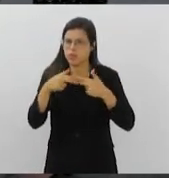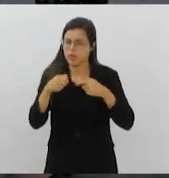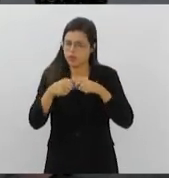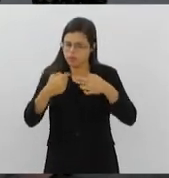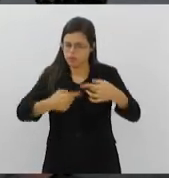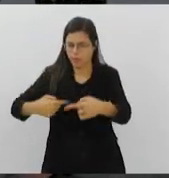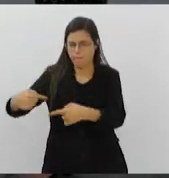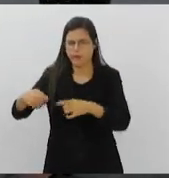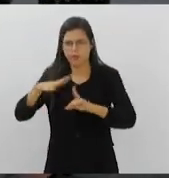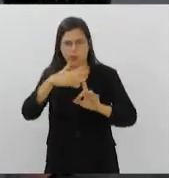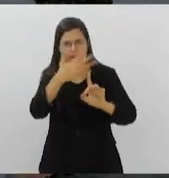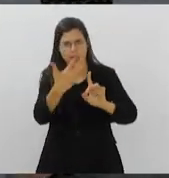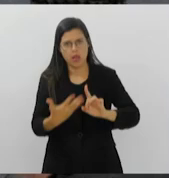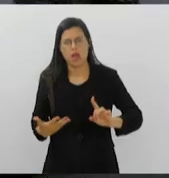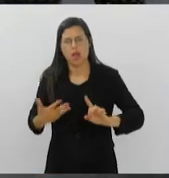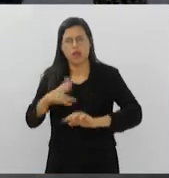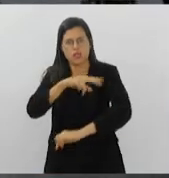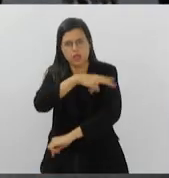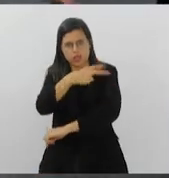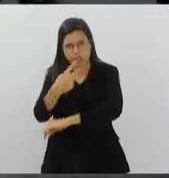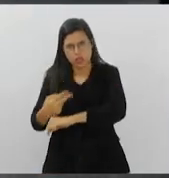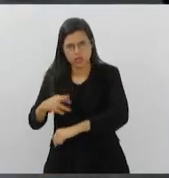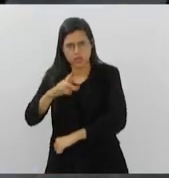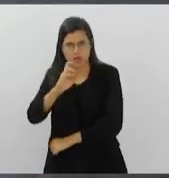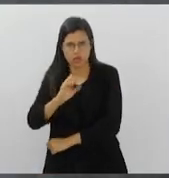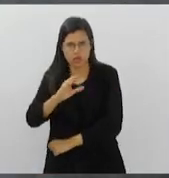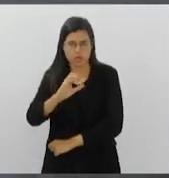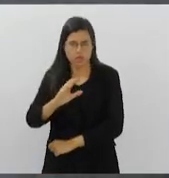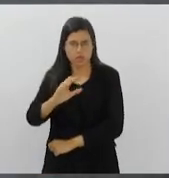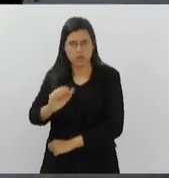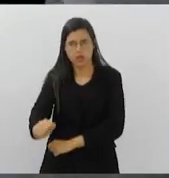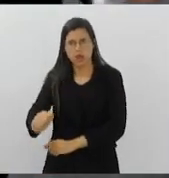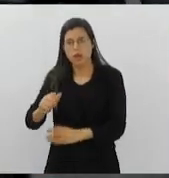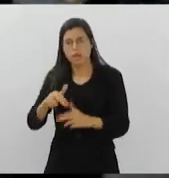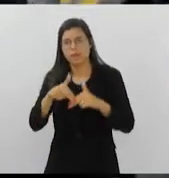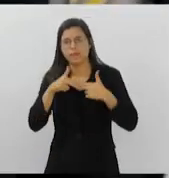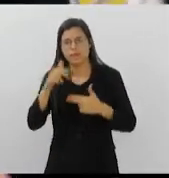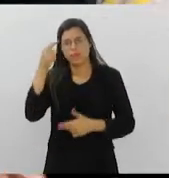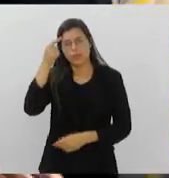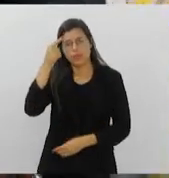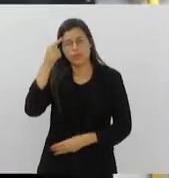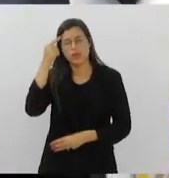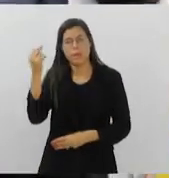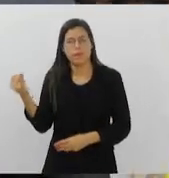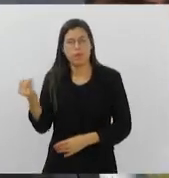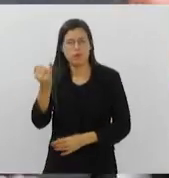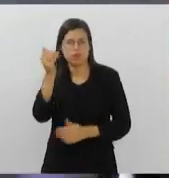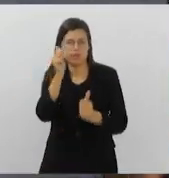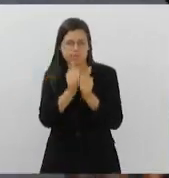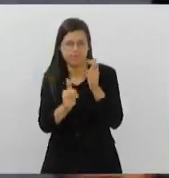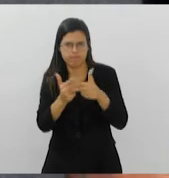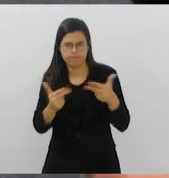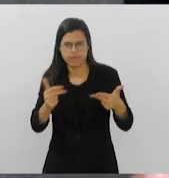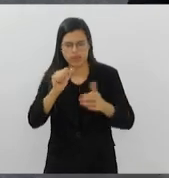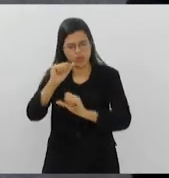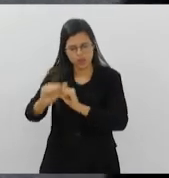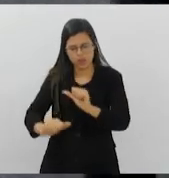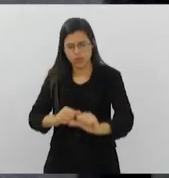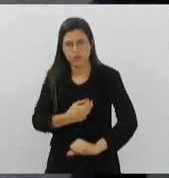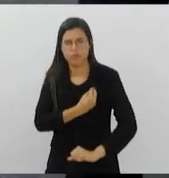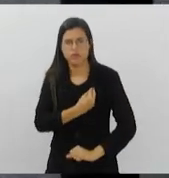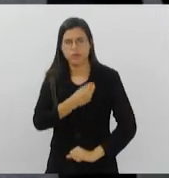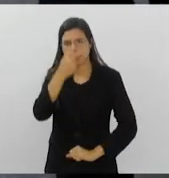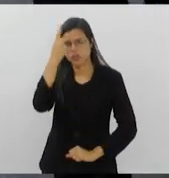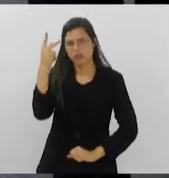à nossa medalhista Rebeca, para que a gente pense a importância do esporte para transformar as vidas das pessoas, mas também